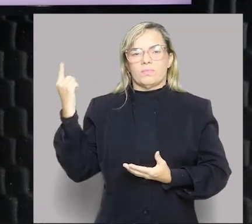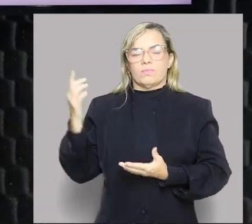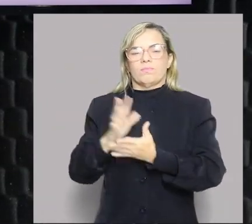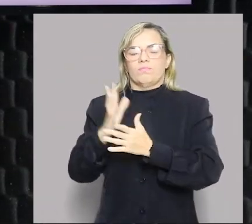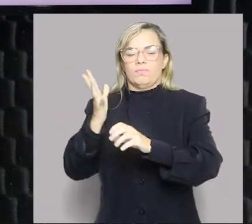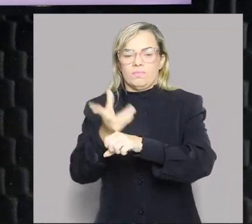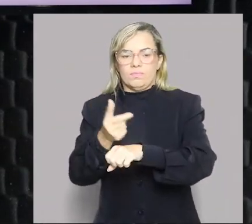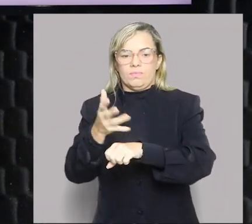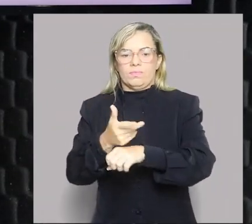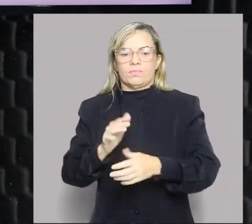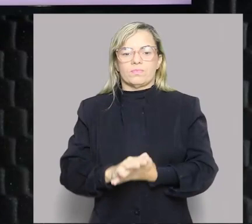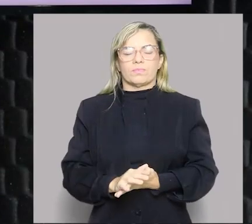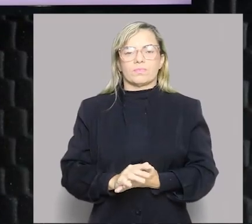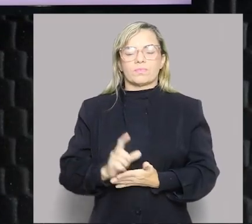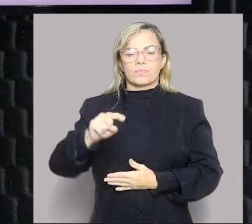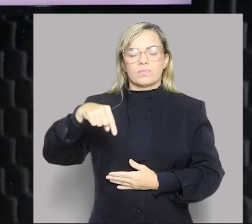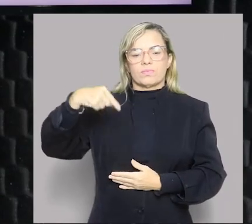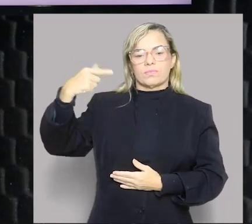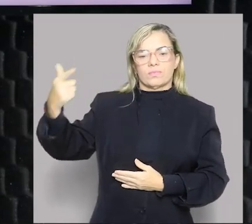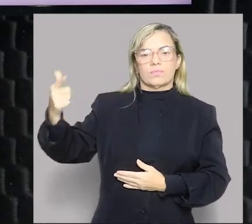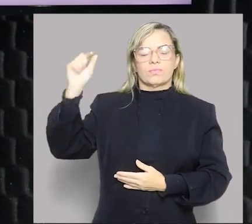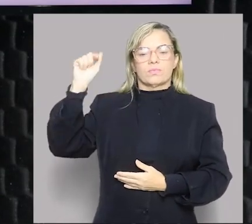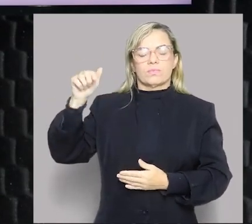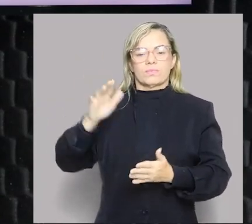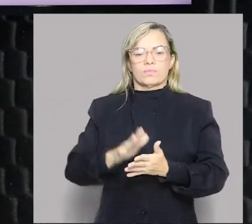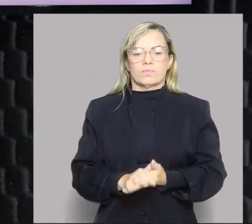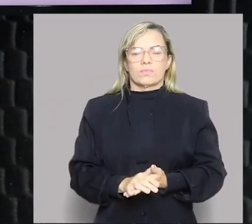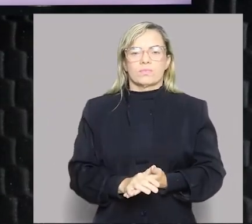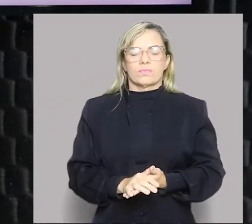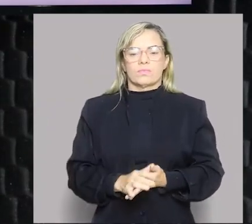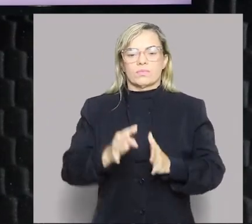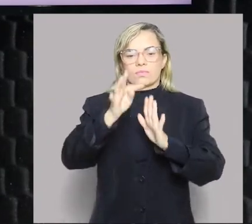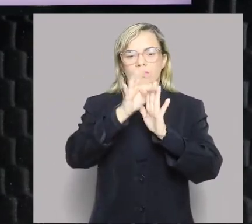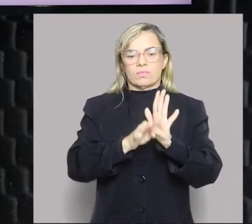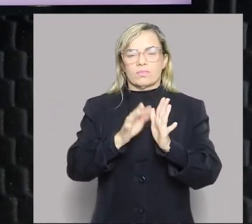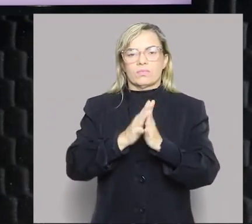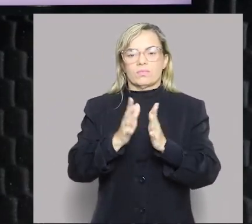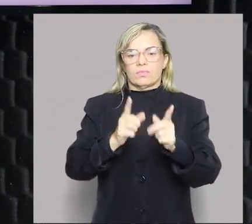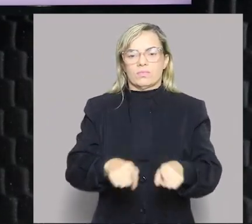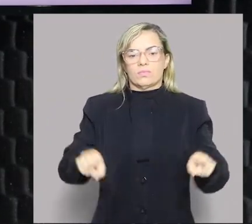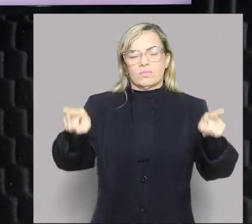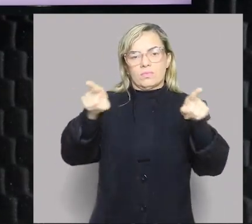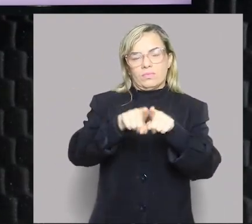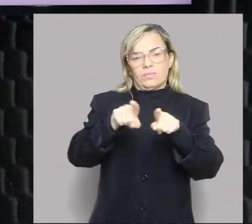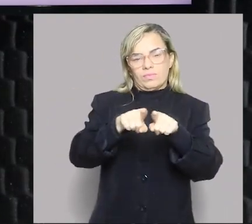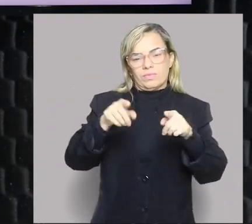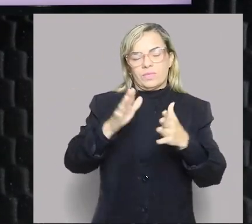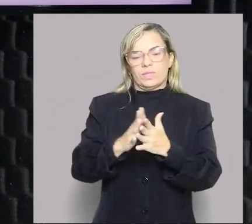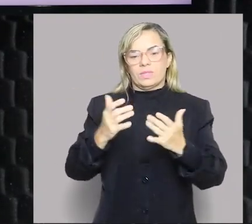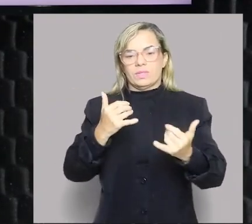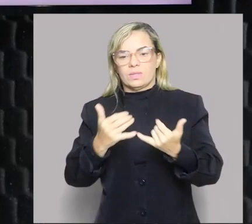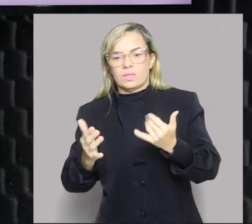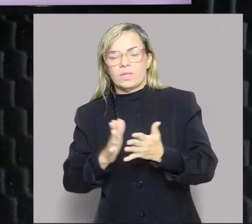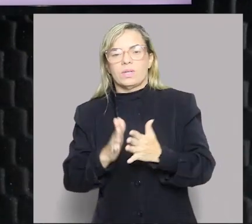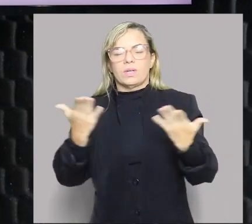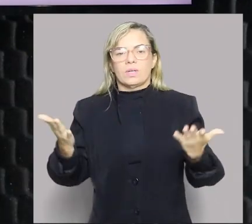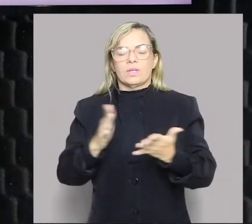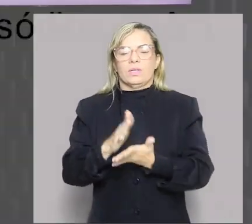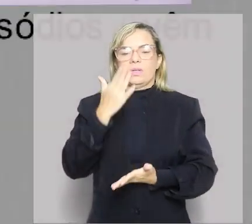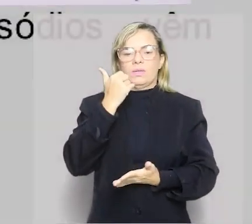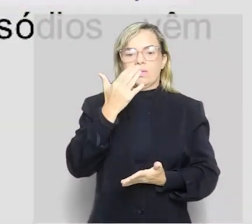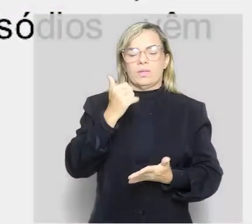Aí, na sequência, nós vamos ter outro texto que também, por coincidência, fala sobre alimentação,